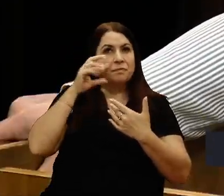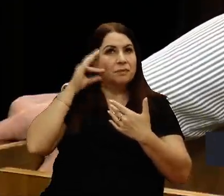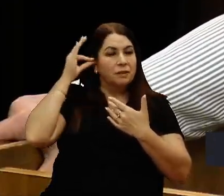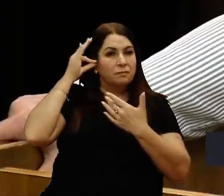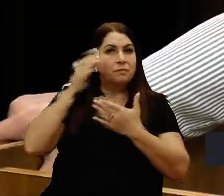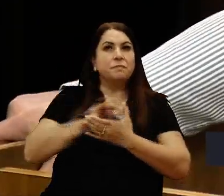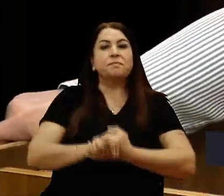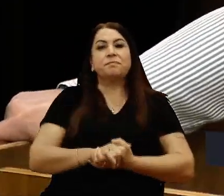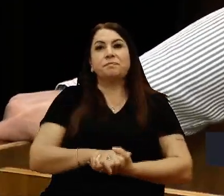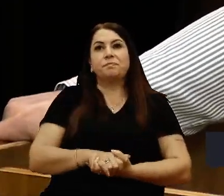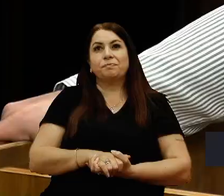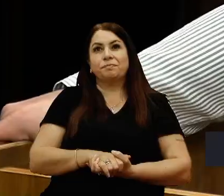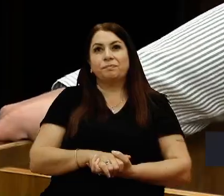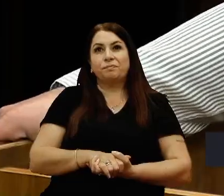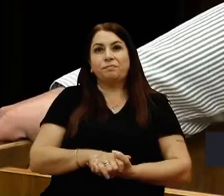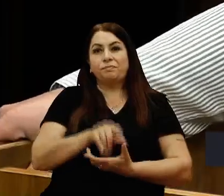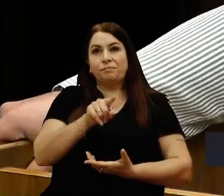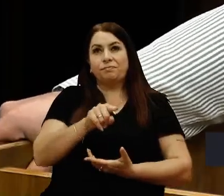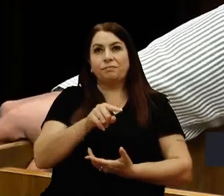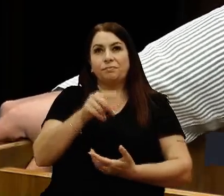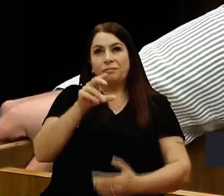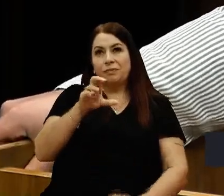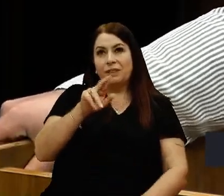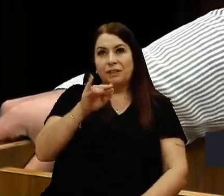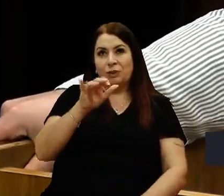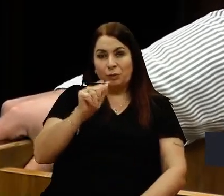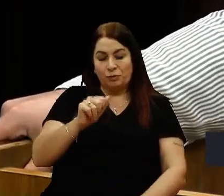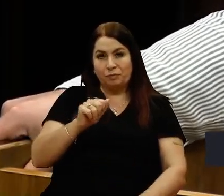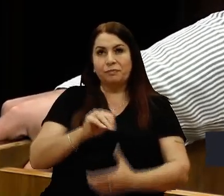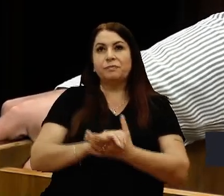Aldonei. O senhor que vem lá da Criúva,